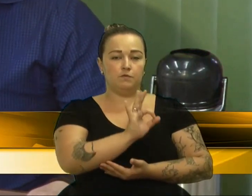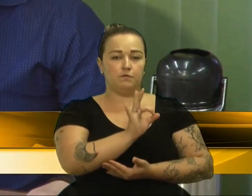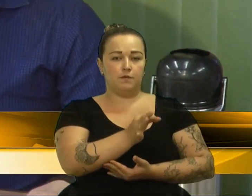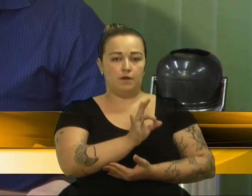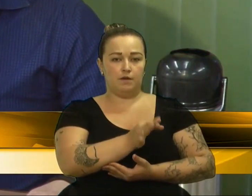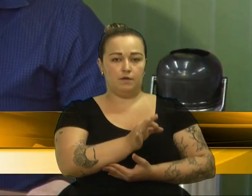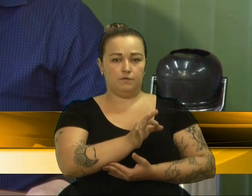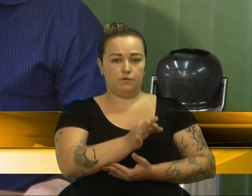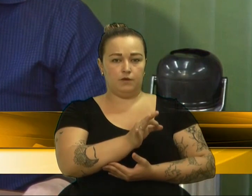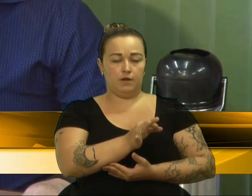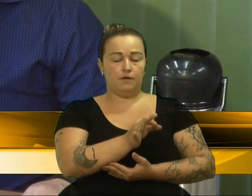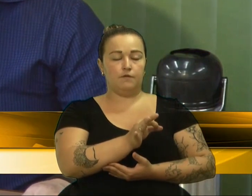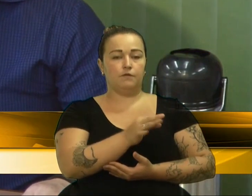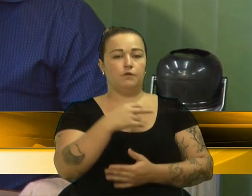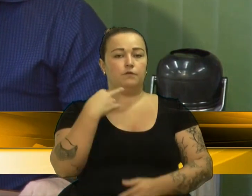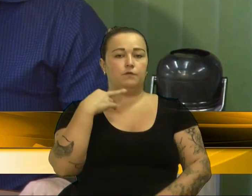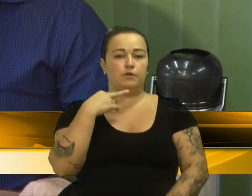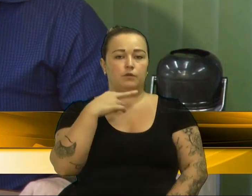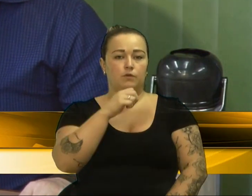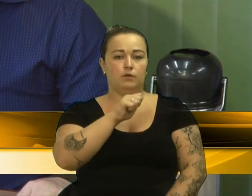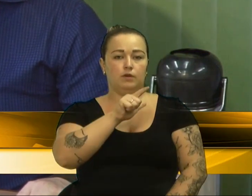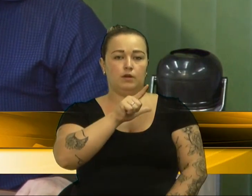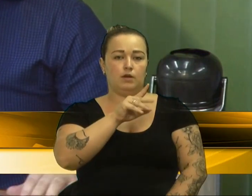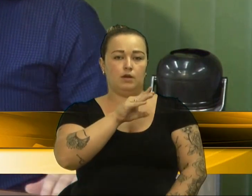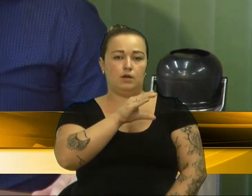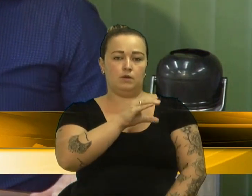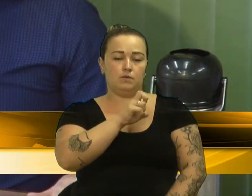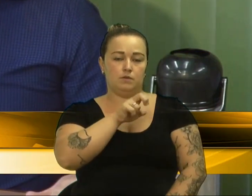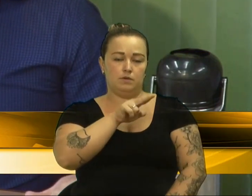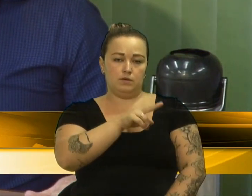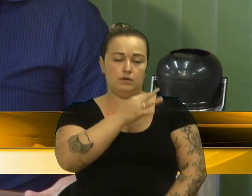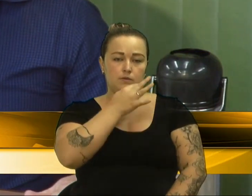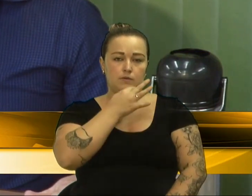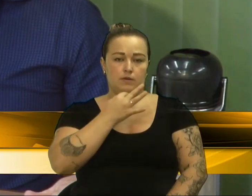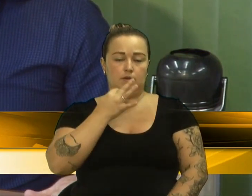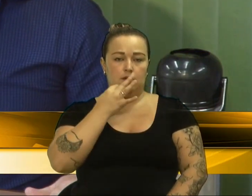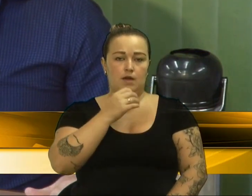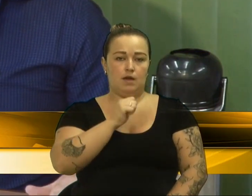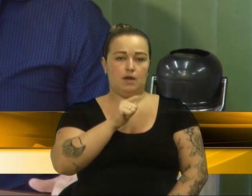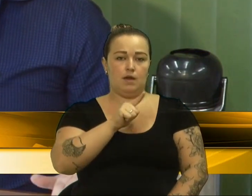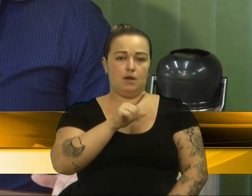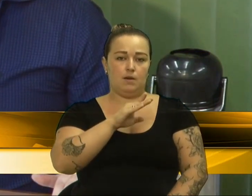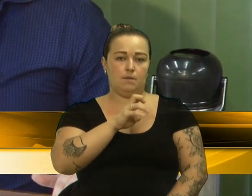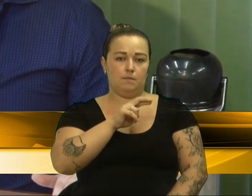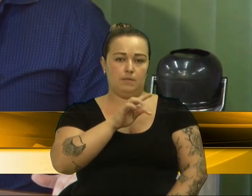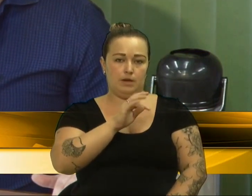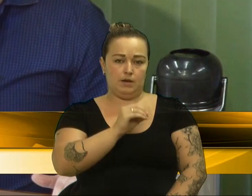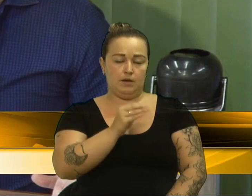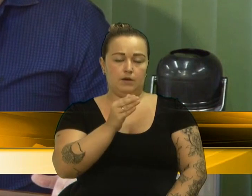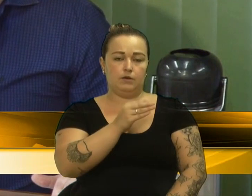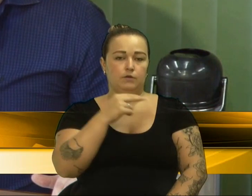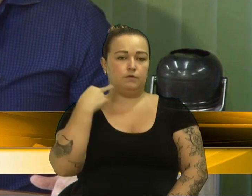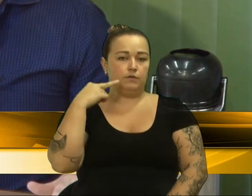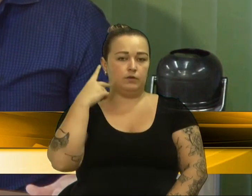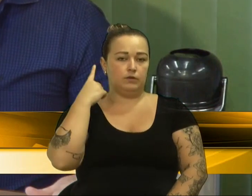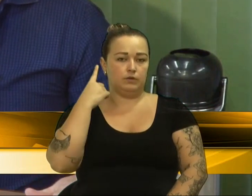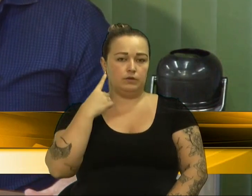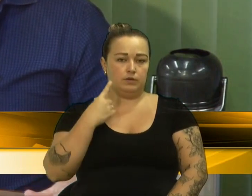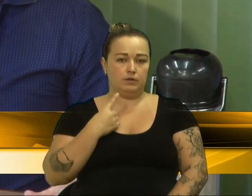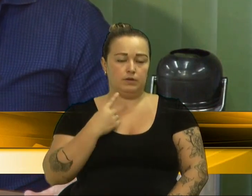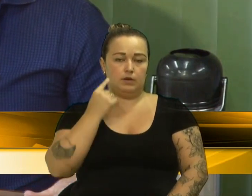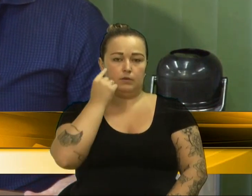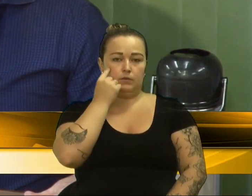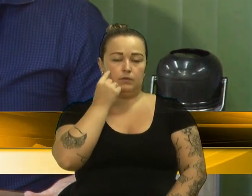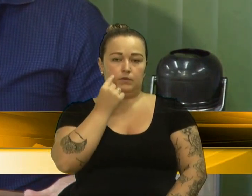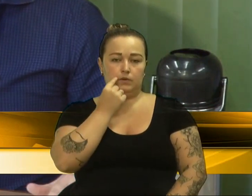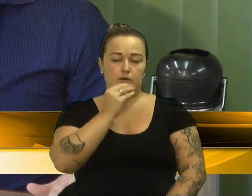Favoráveis, vereador Alceu Tomé, vereadora Tatiane Frisso, vereador Alberto Meneguzzi, vereadora Denise Pessoa, Arlindo